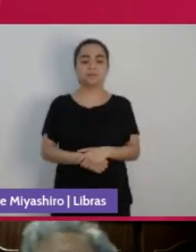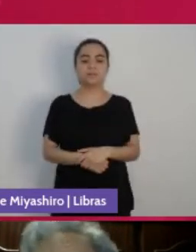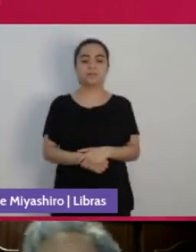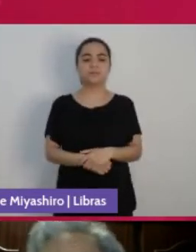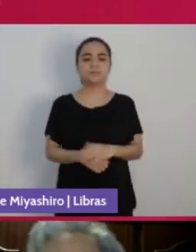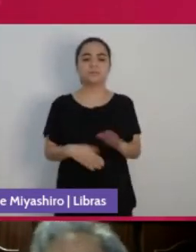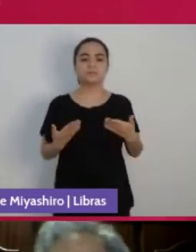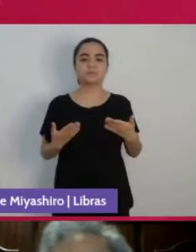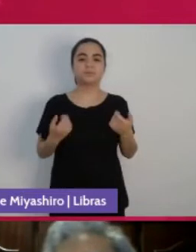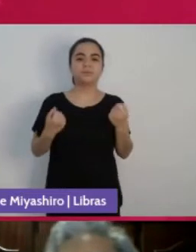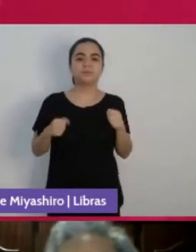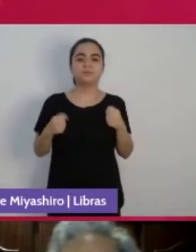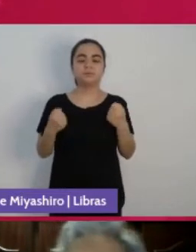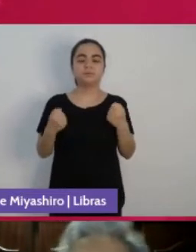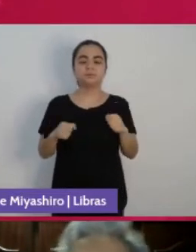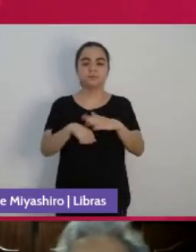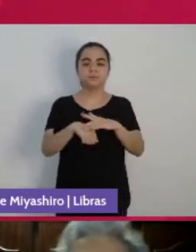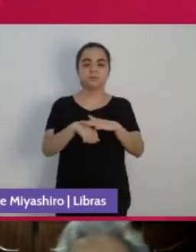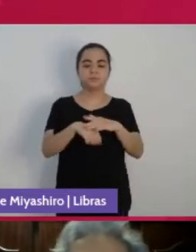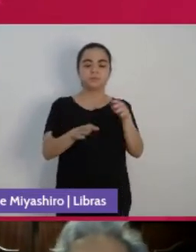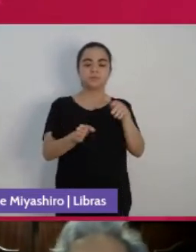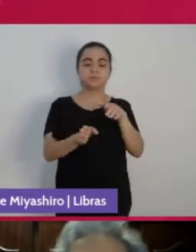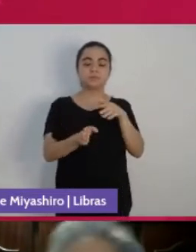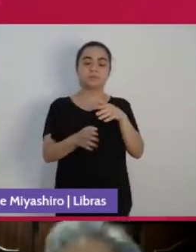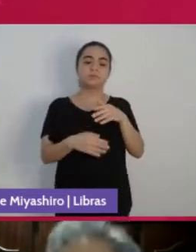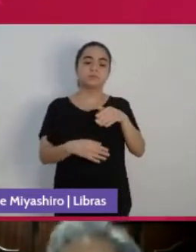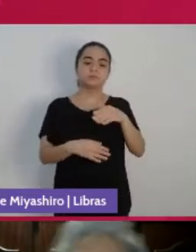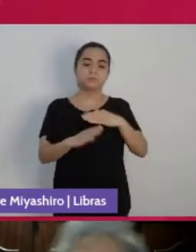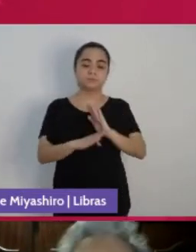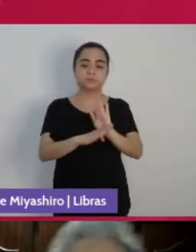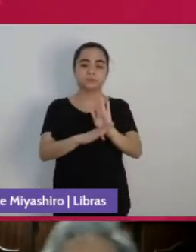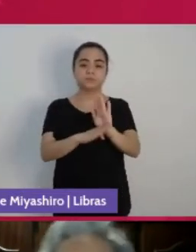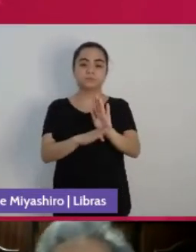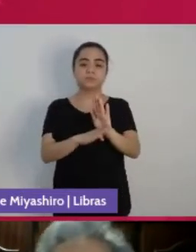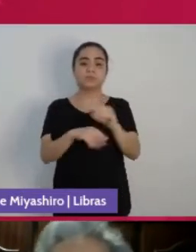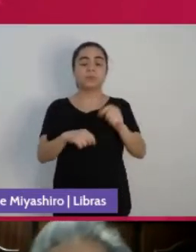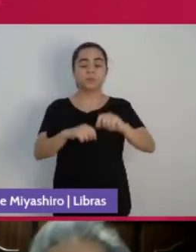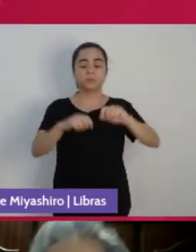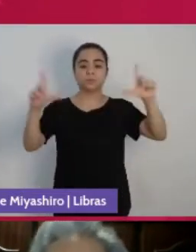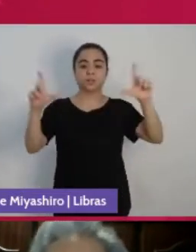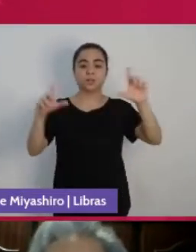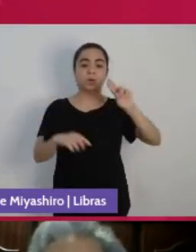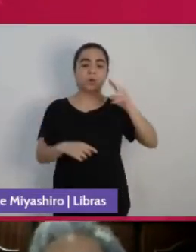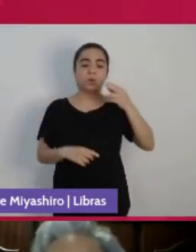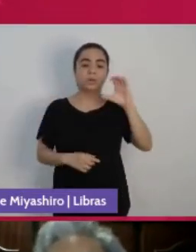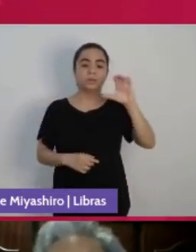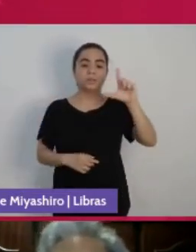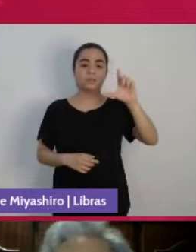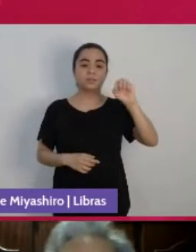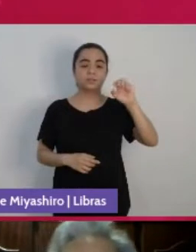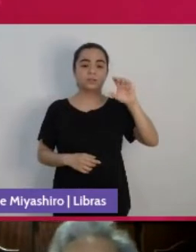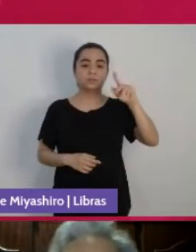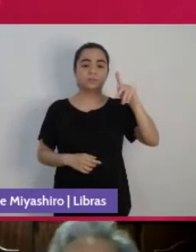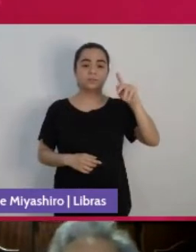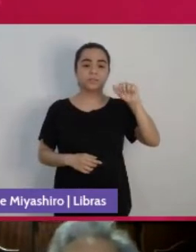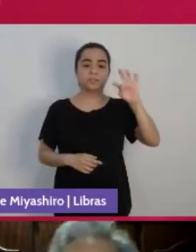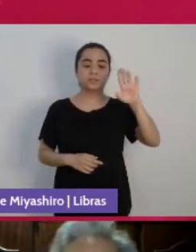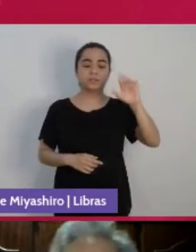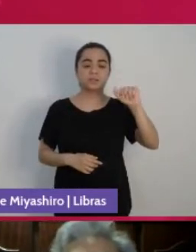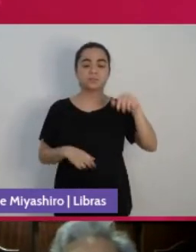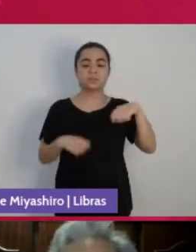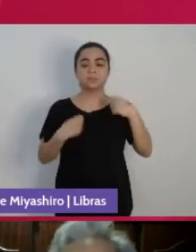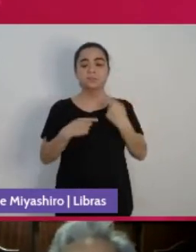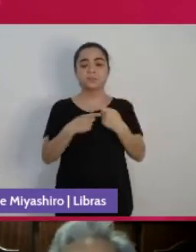poderia fazer para auxiliar o médico? Uma crânio-caudal exagerada ou uma Cleópatra, tá? Porque daí eu vou conseguir mostrar